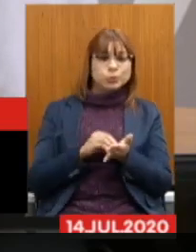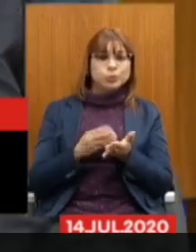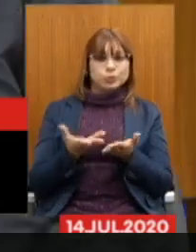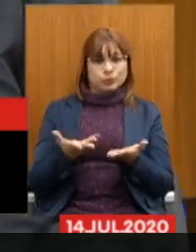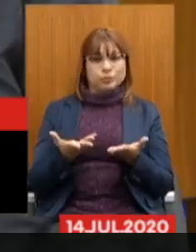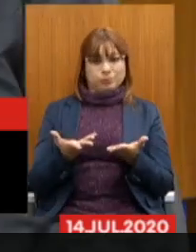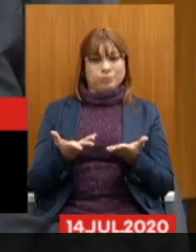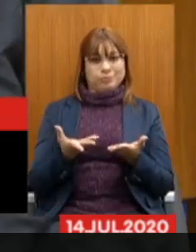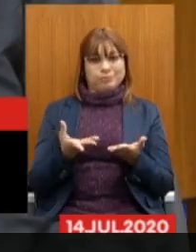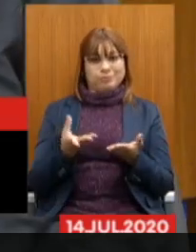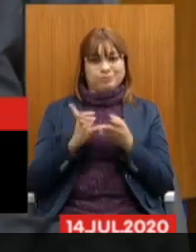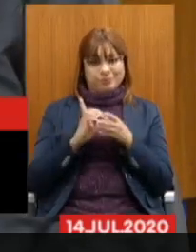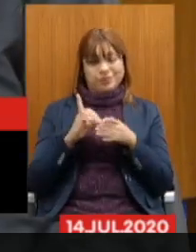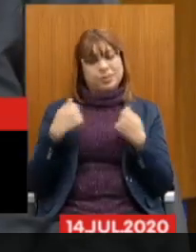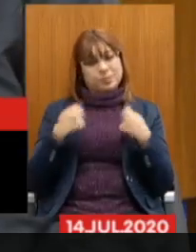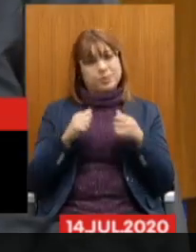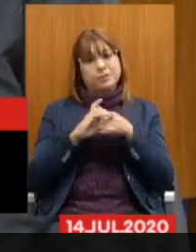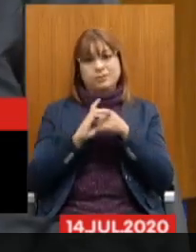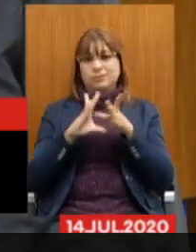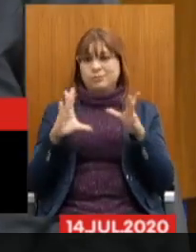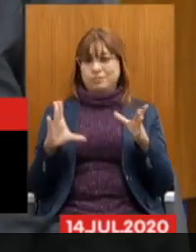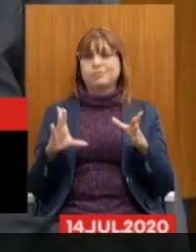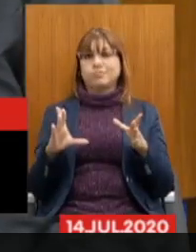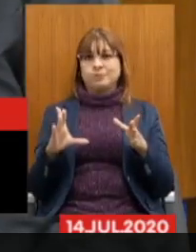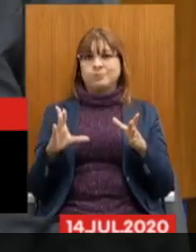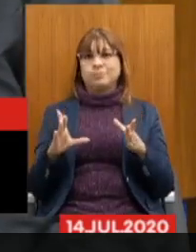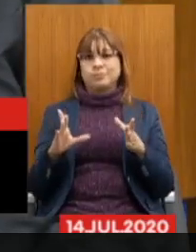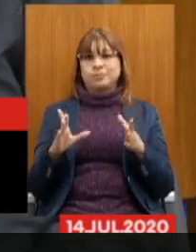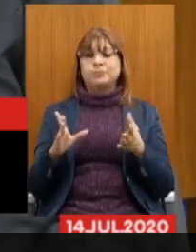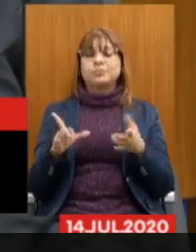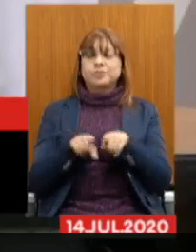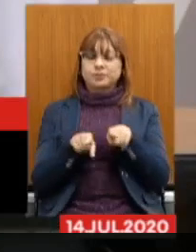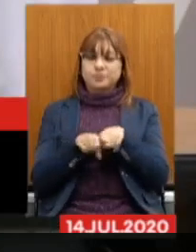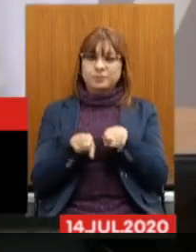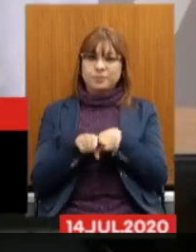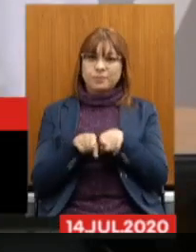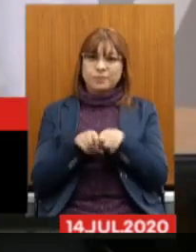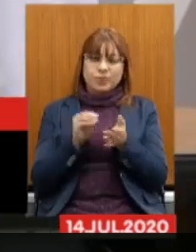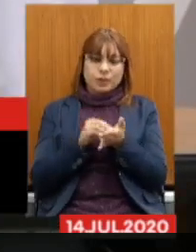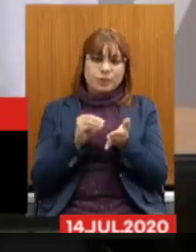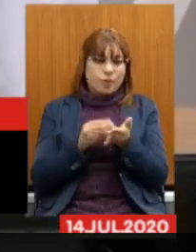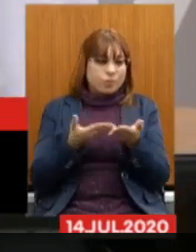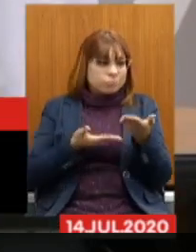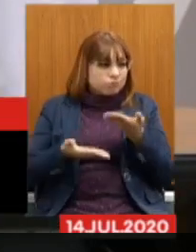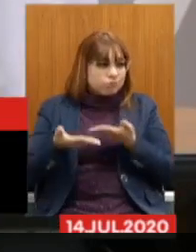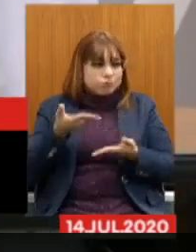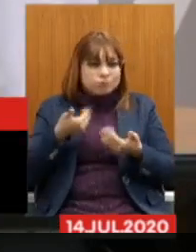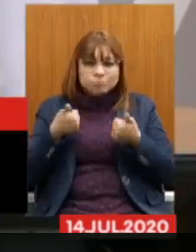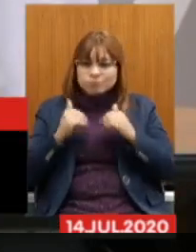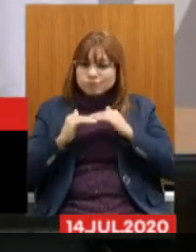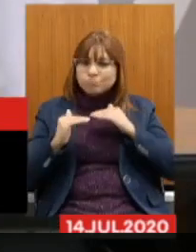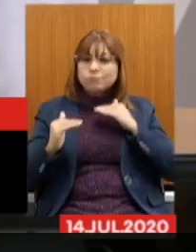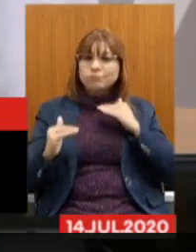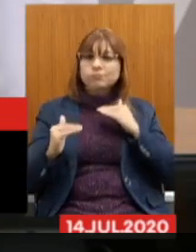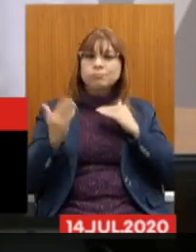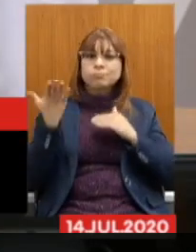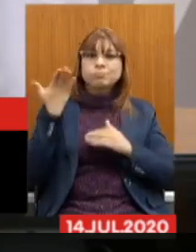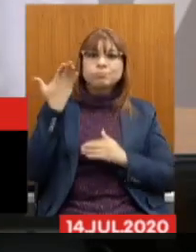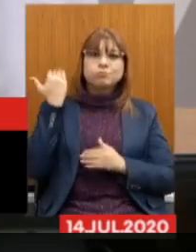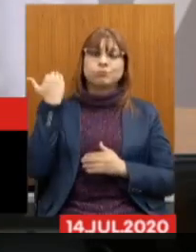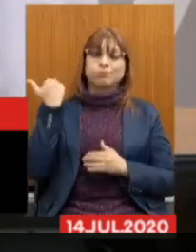de direito, e compromete a desejada harmonia entre os poderes, tão idealizada lá atrás por